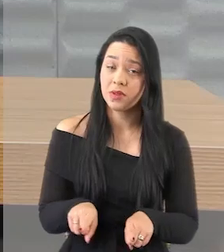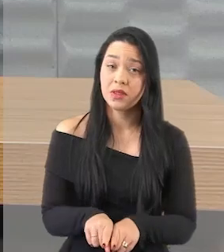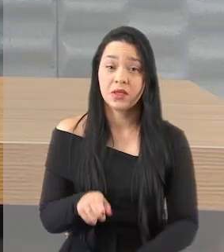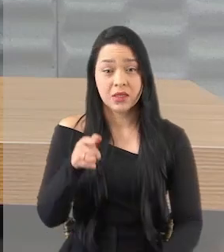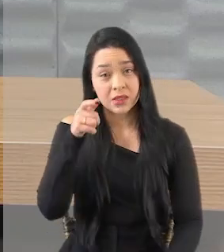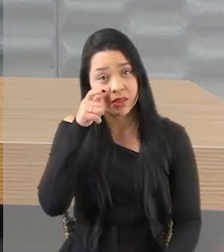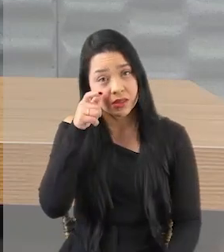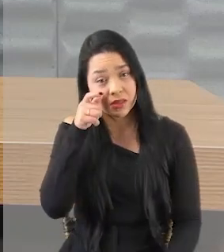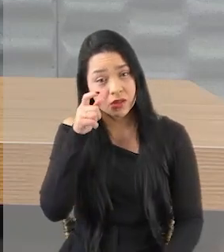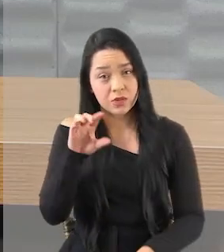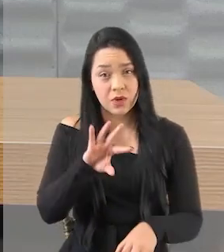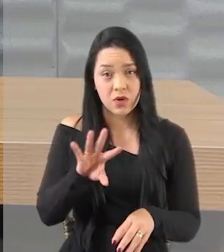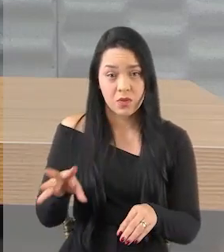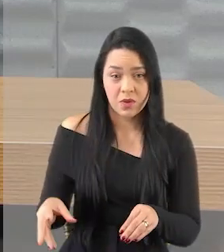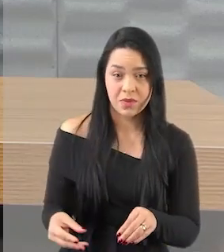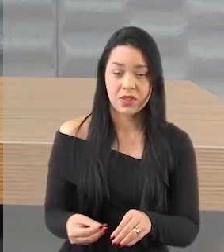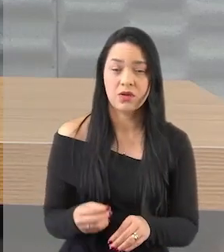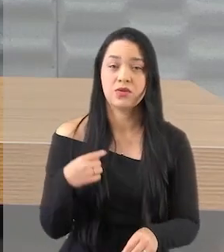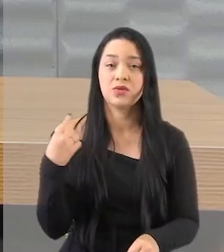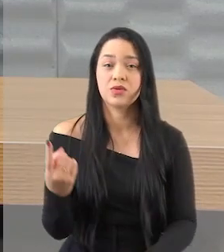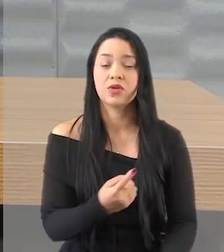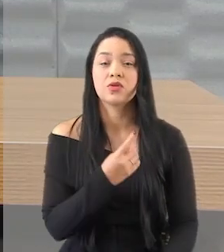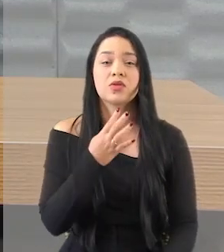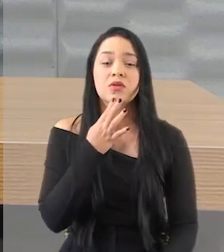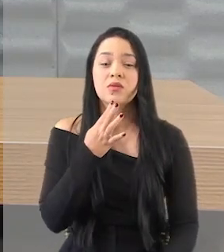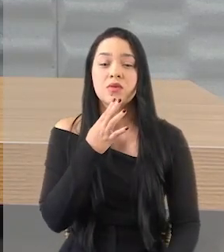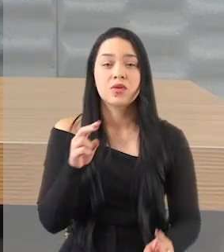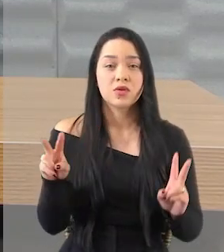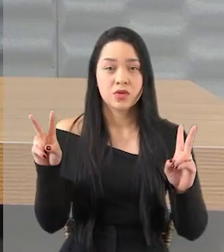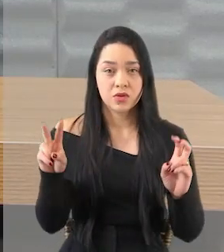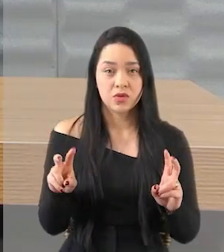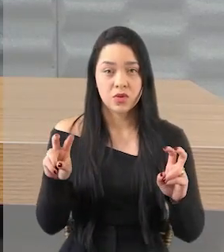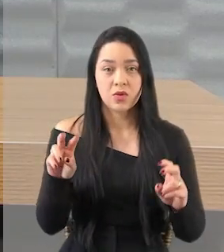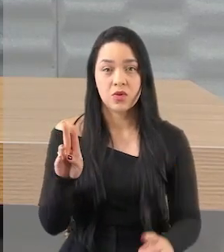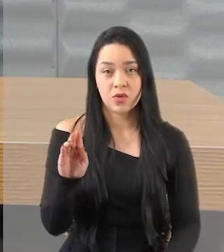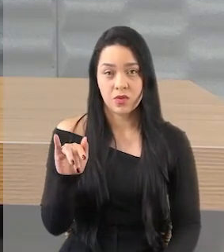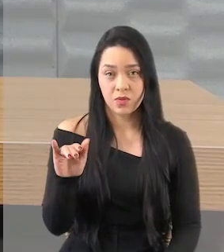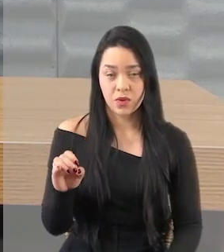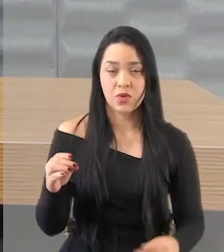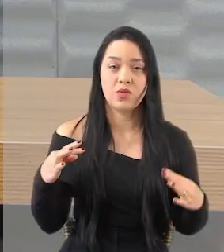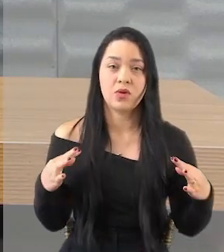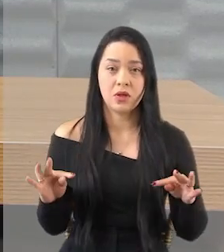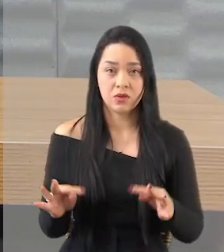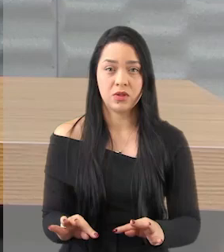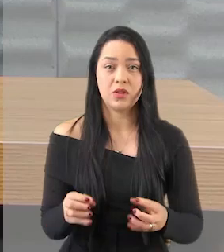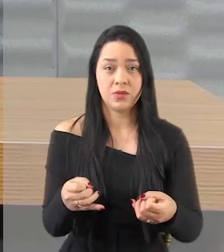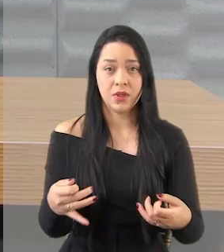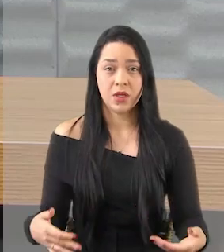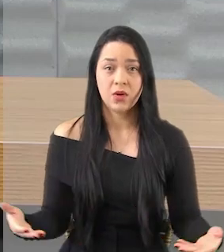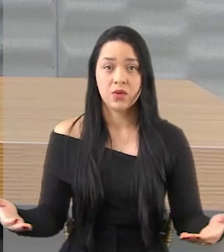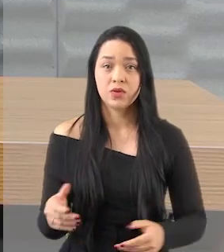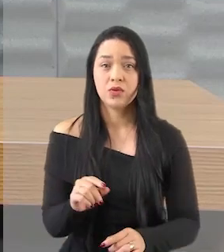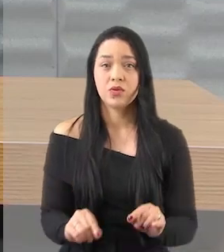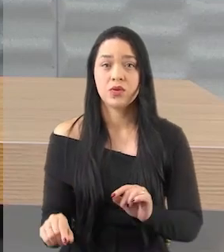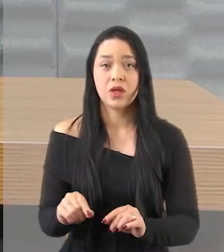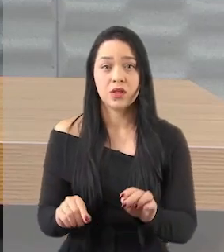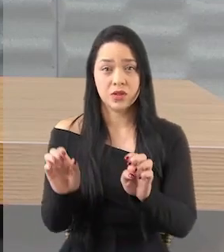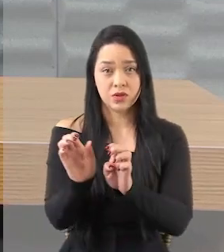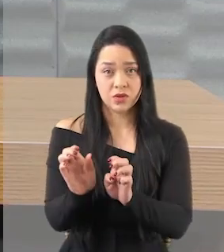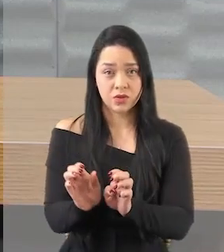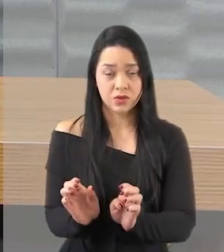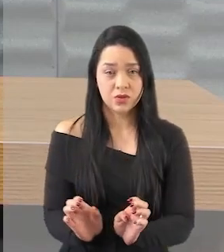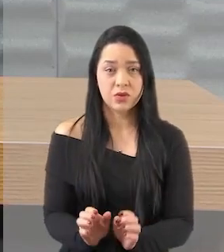para complementar os nossos conhecimentos sobre biotecnologias. A gente vai falar, pessoal, sobre estruturas